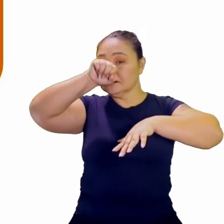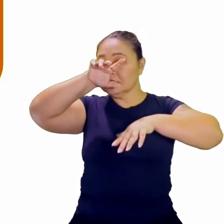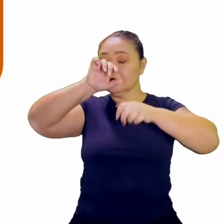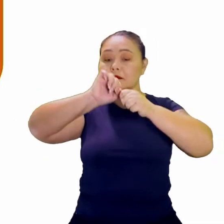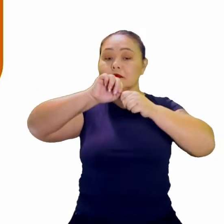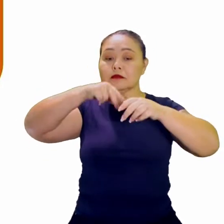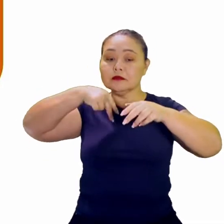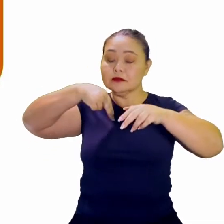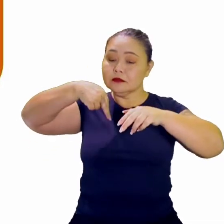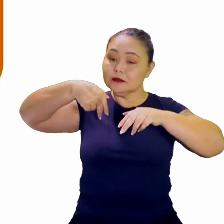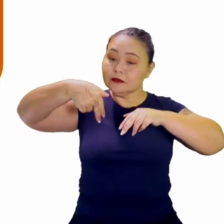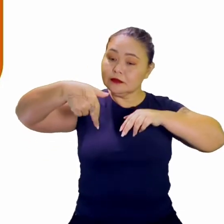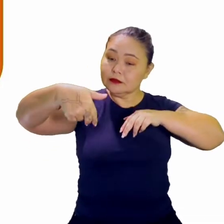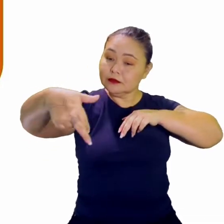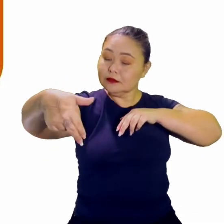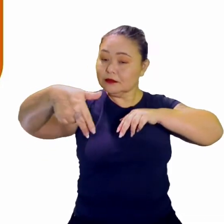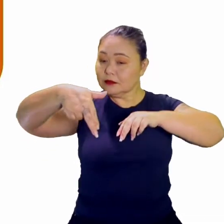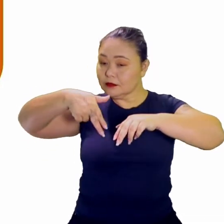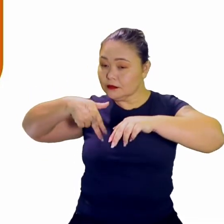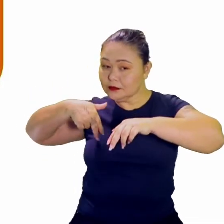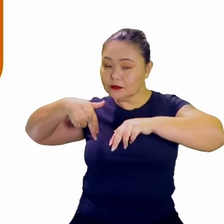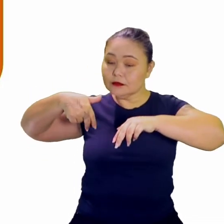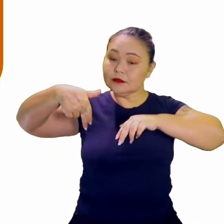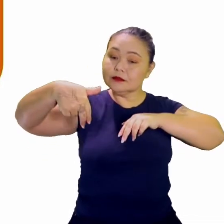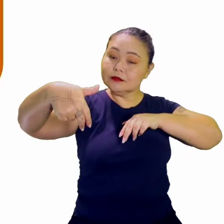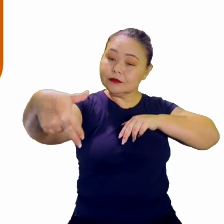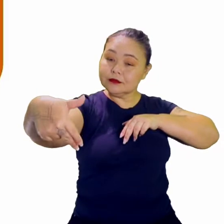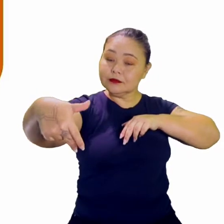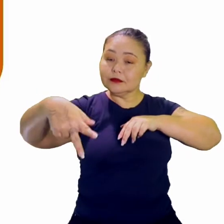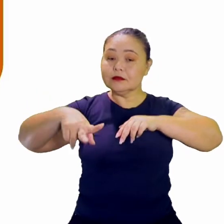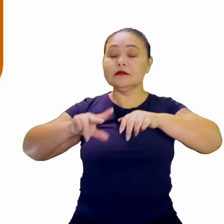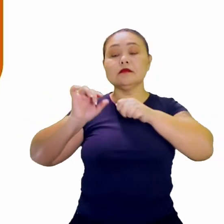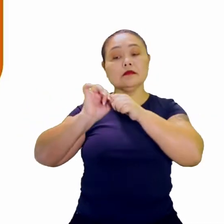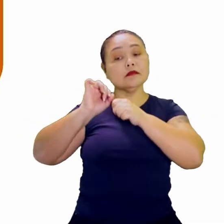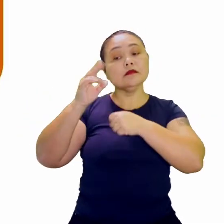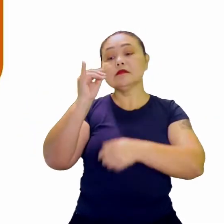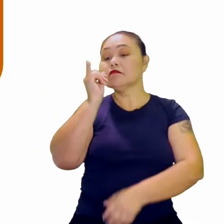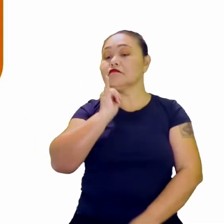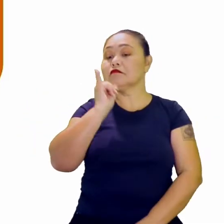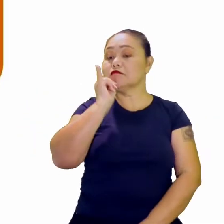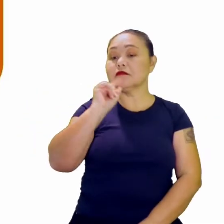a ultramaratona, são alguns exemplos de fibras do tipo 1.